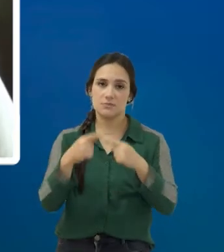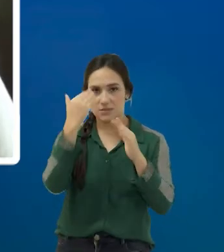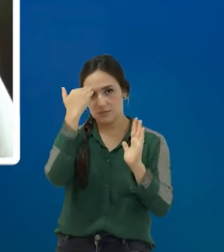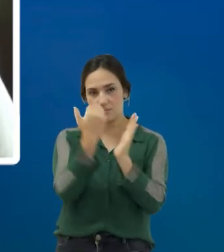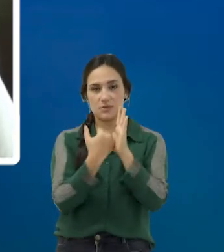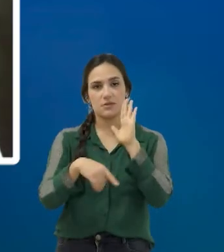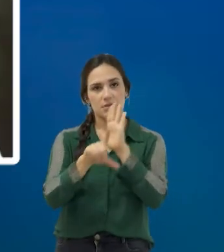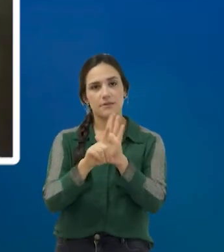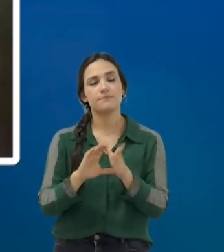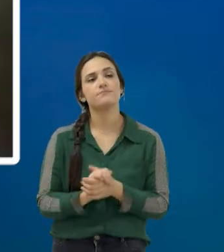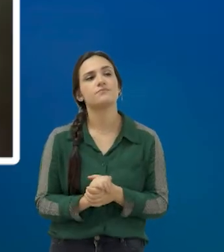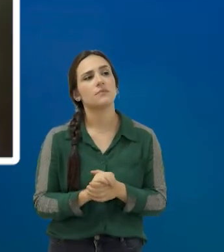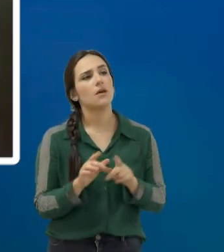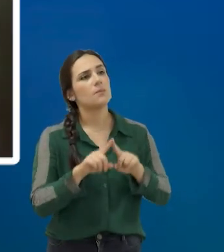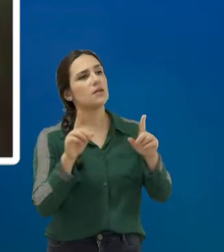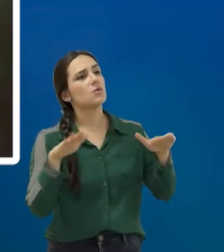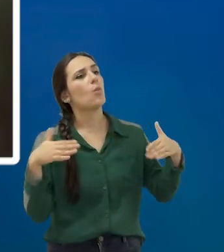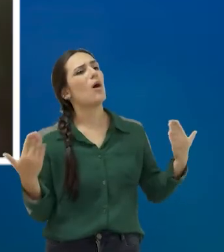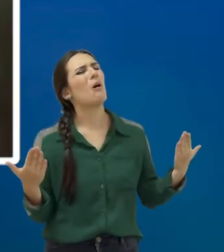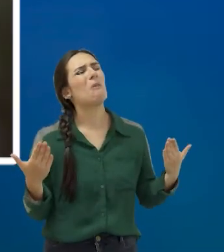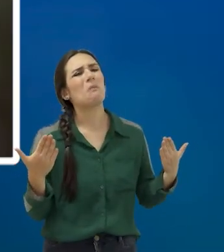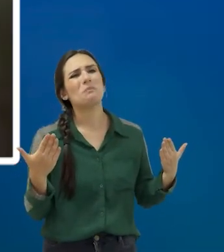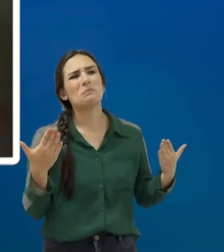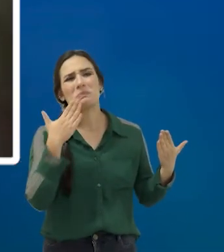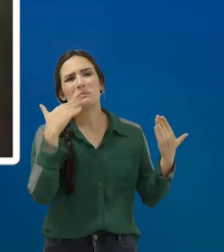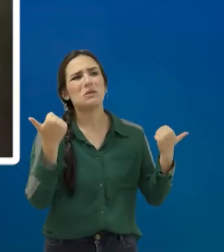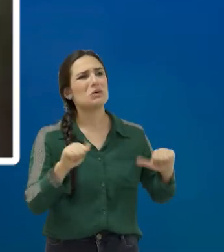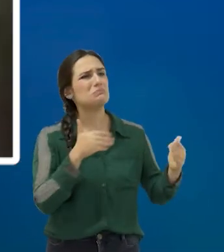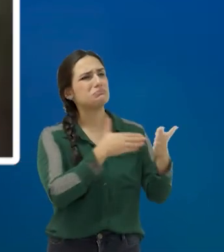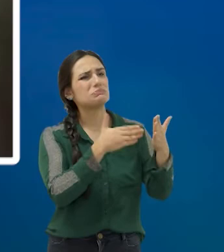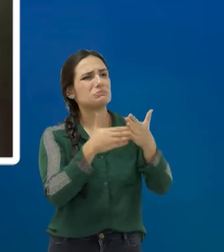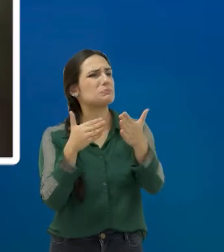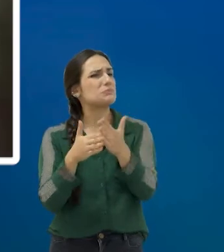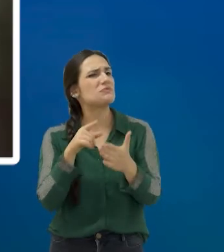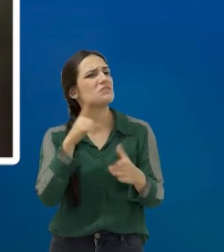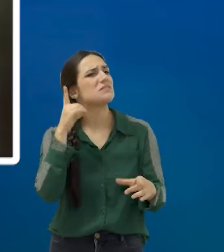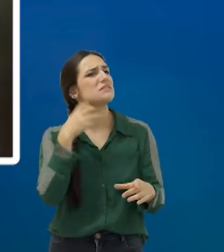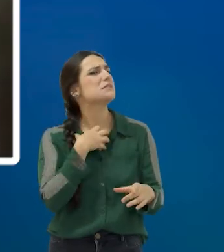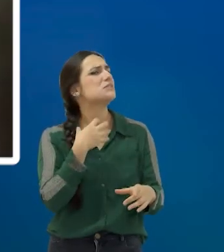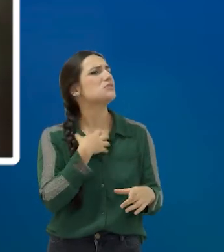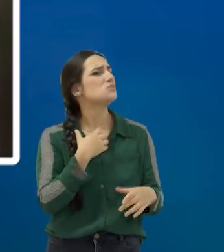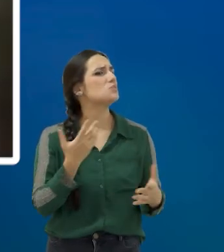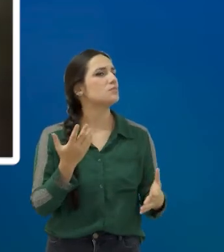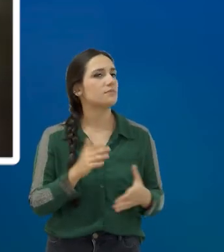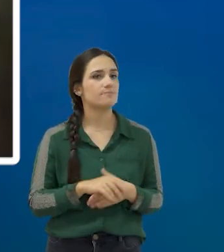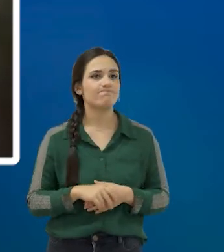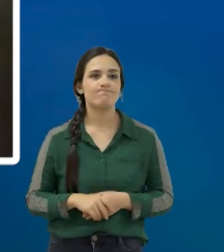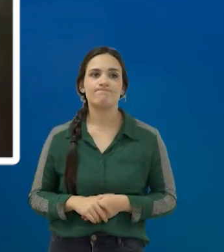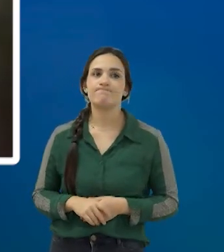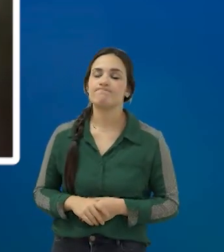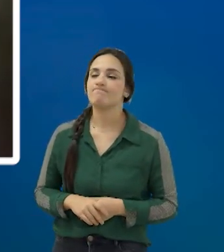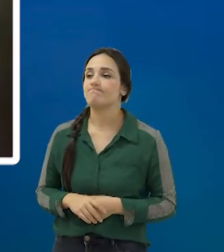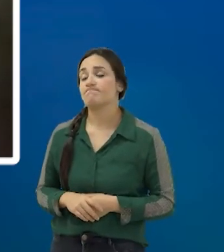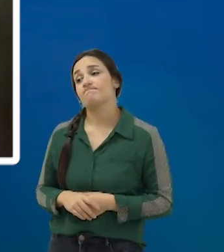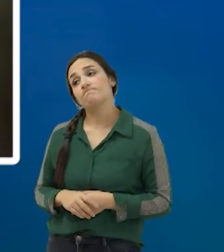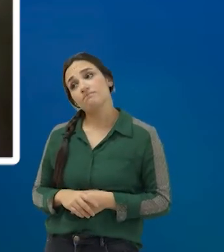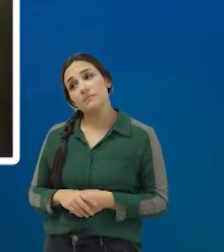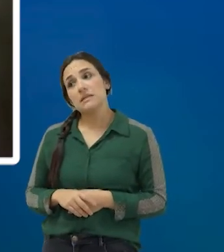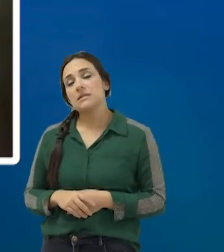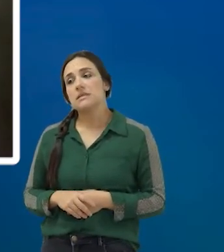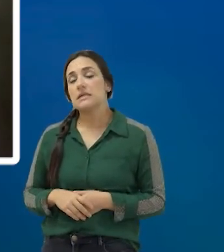da legalidade. Quais foram os maiores obstáculos que você sentiu ao buscar o tratamento?